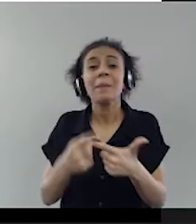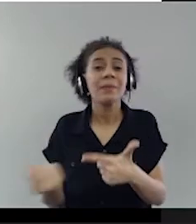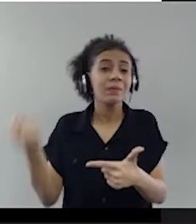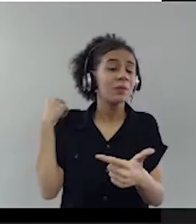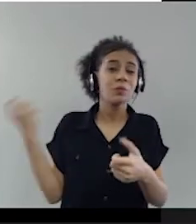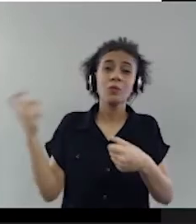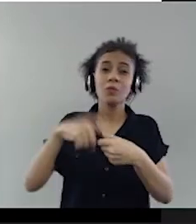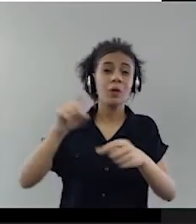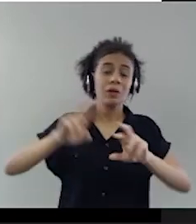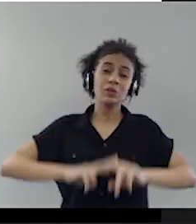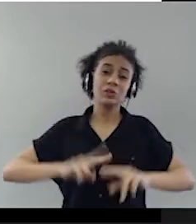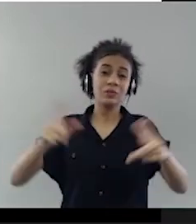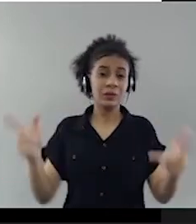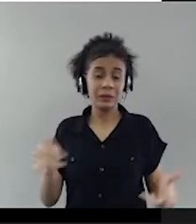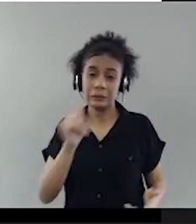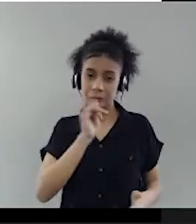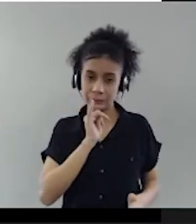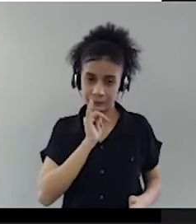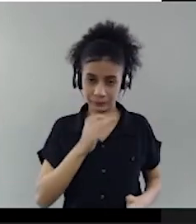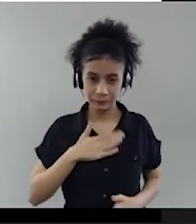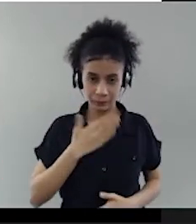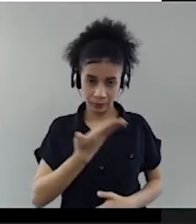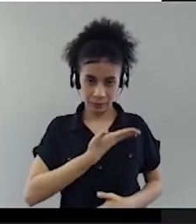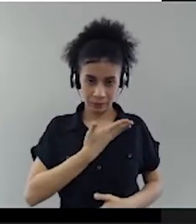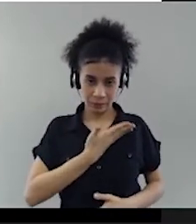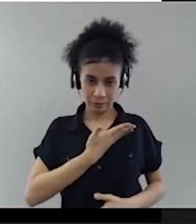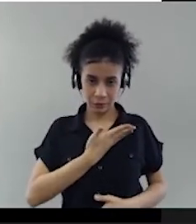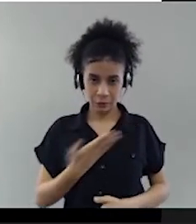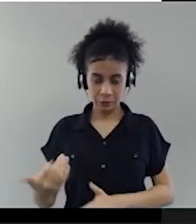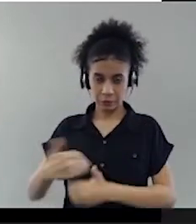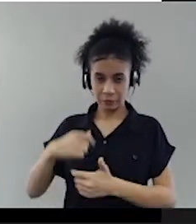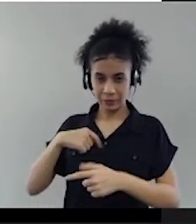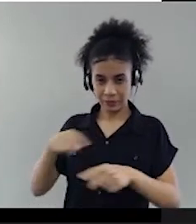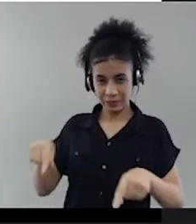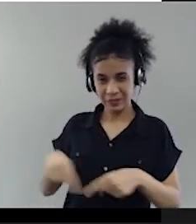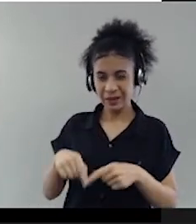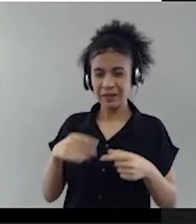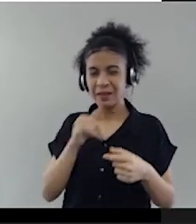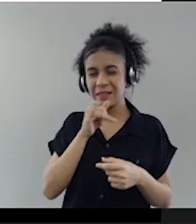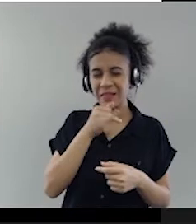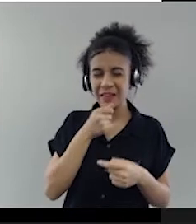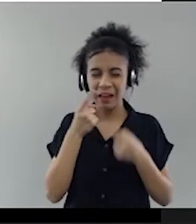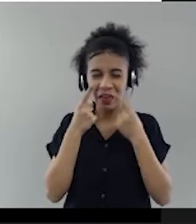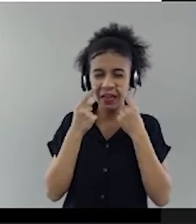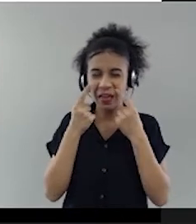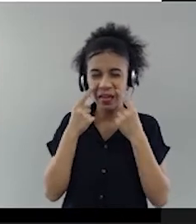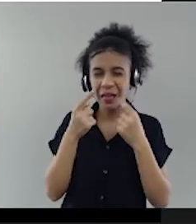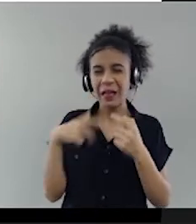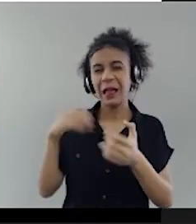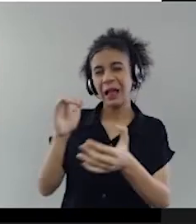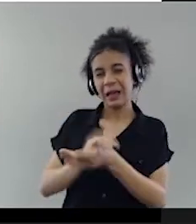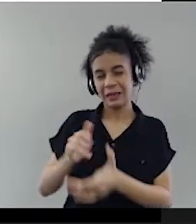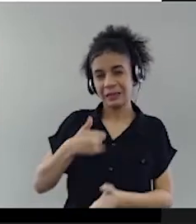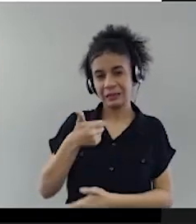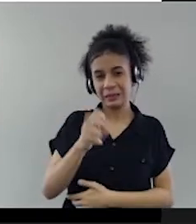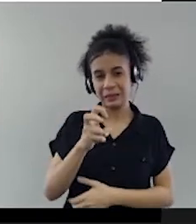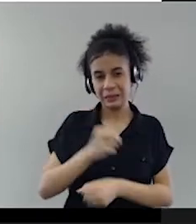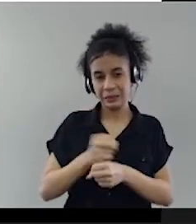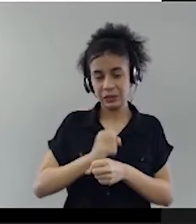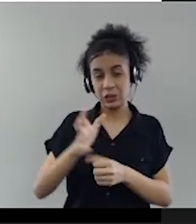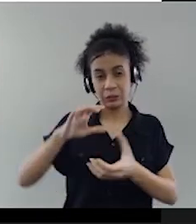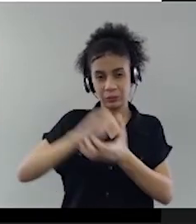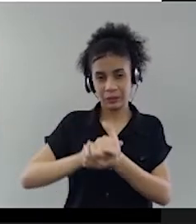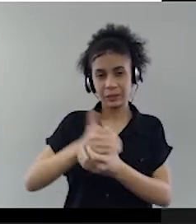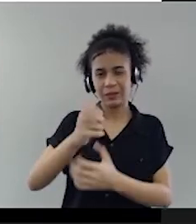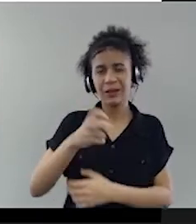É diferente. Por exemplo, um amigo meu foi na minha sala um dia desse, meio choroso, dizendo que ele está casado há uns 15 anos, né? Dizendo, olha, eu